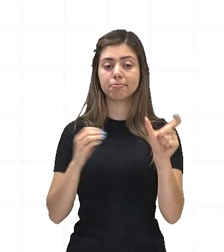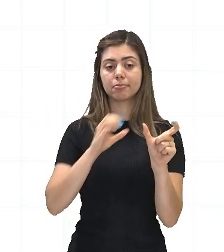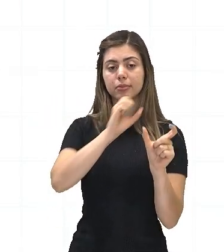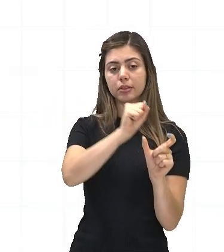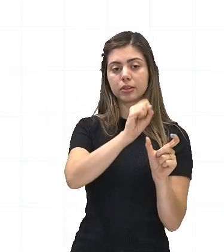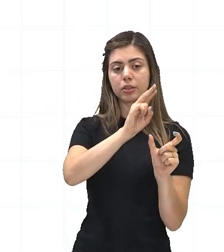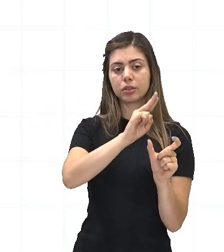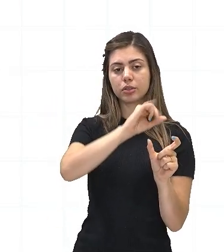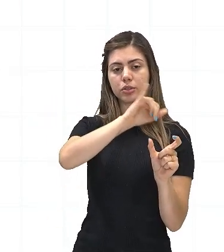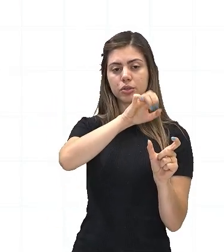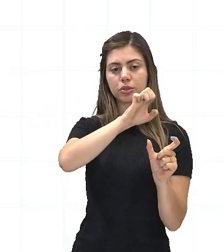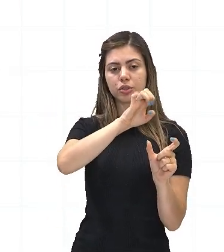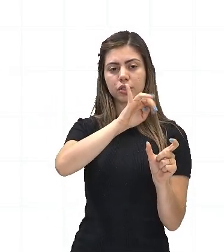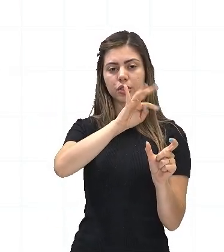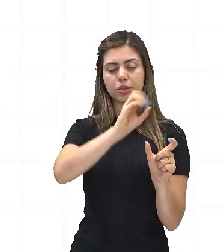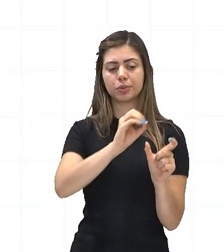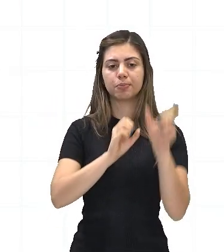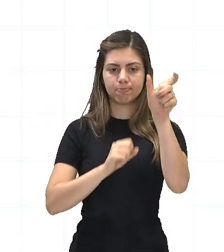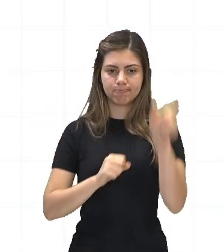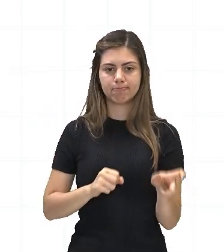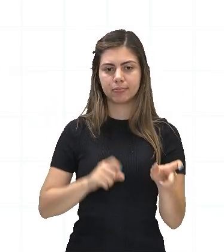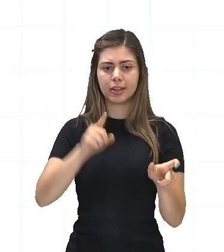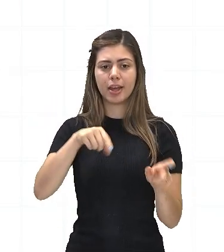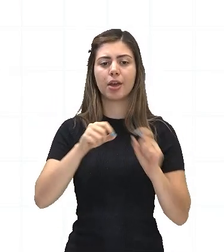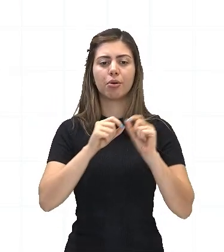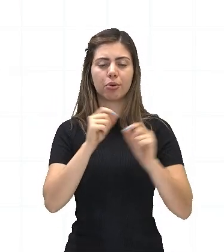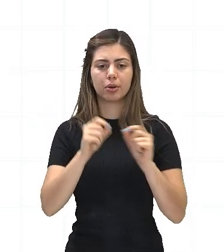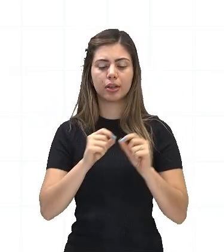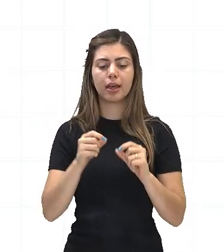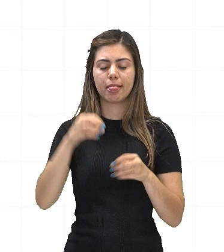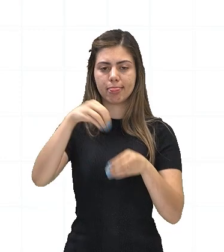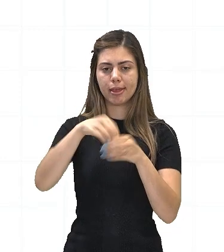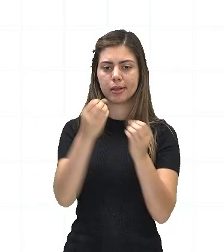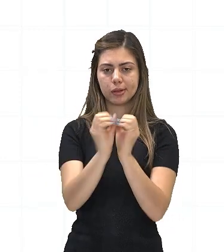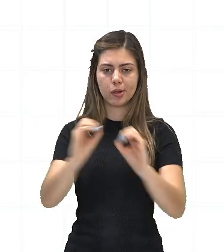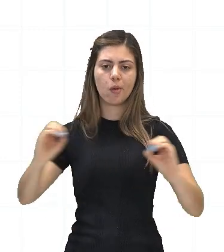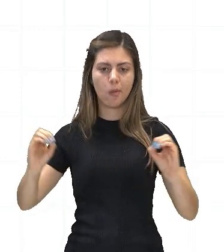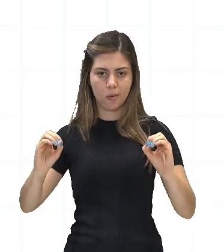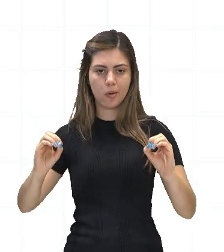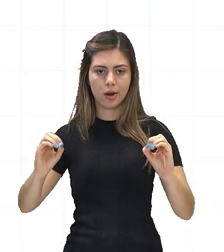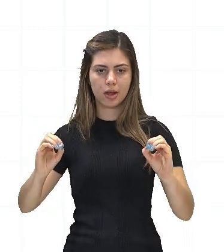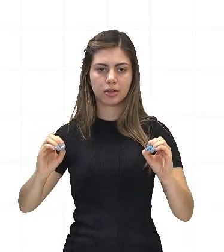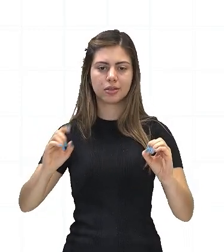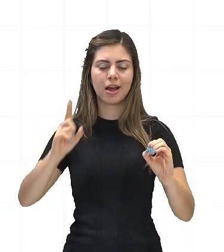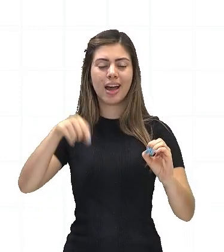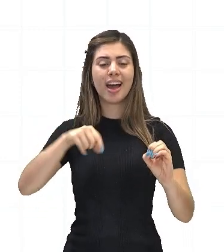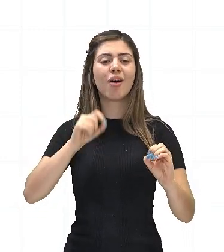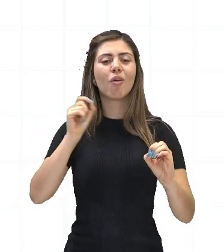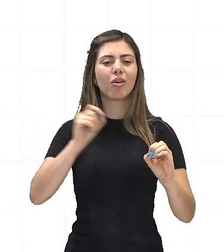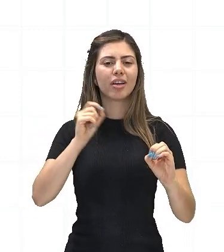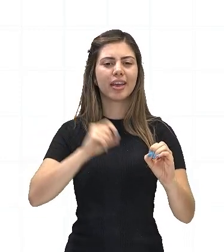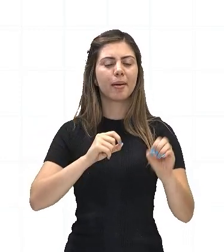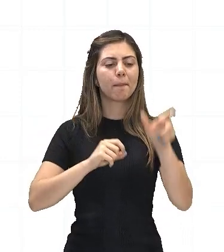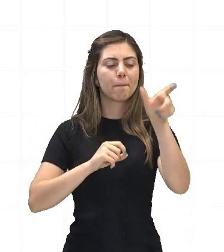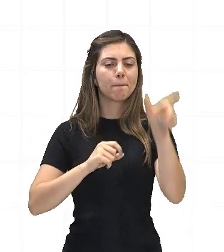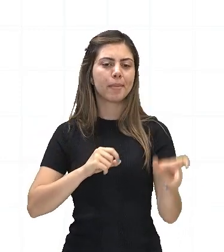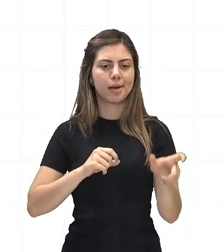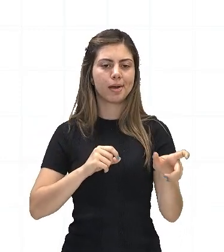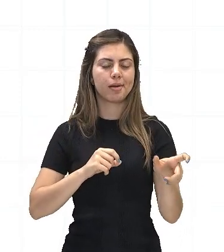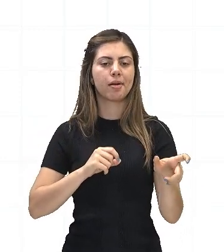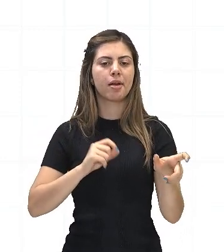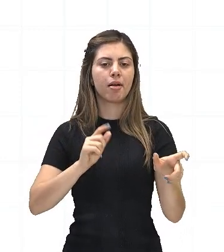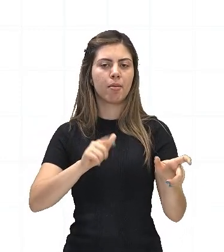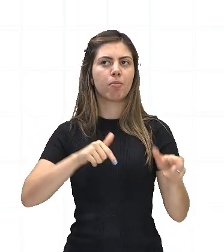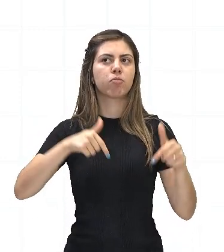Sujeito é o termo, é a parte da oração, né? É o termo sobre quem ou sobre o que